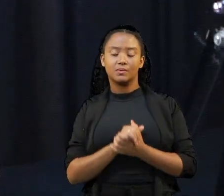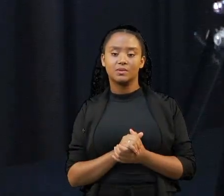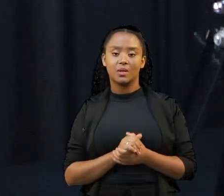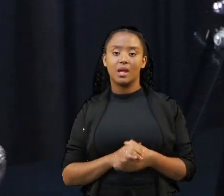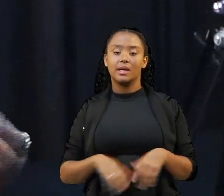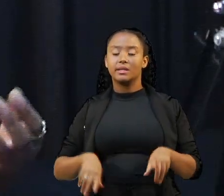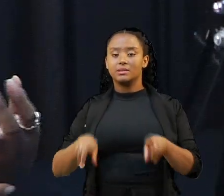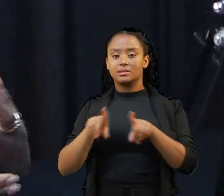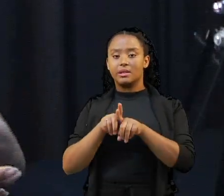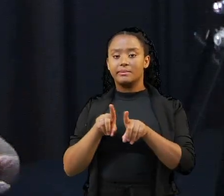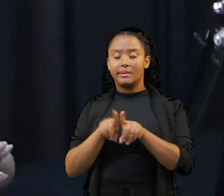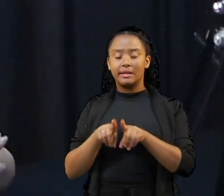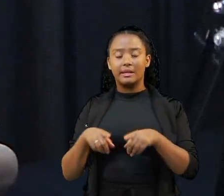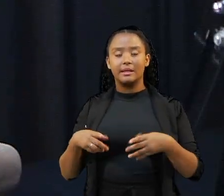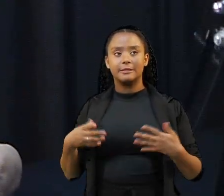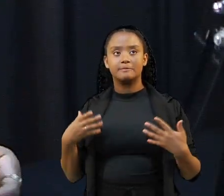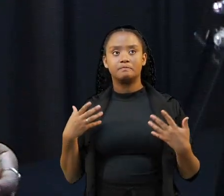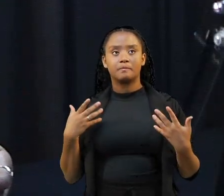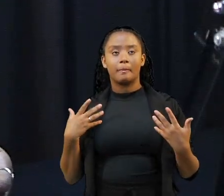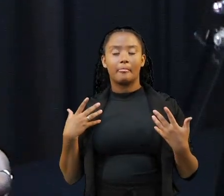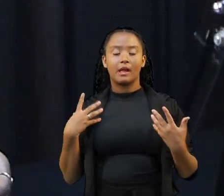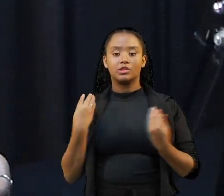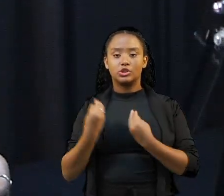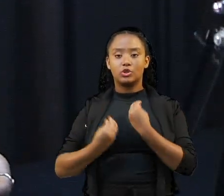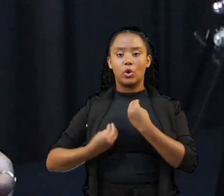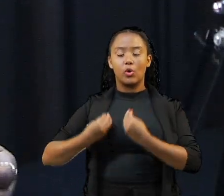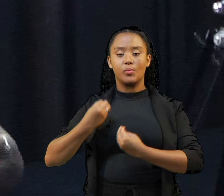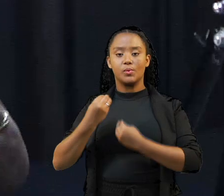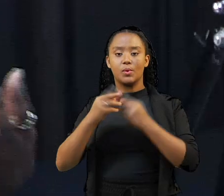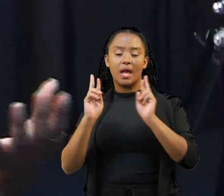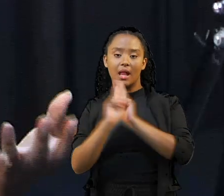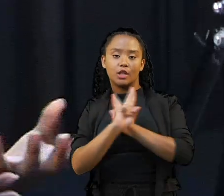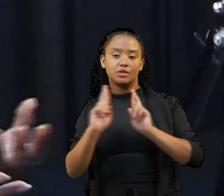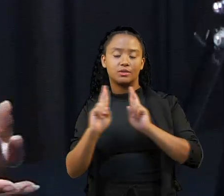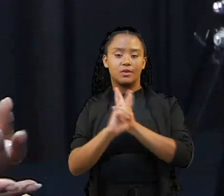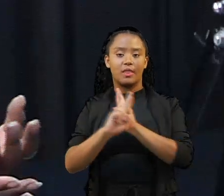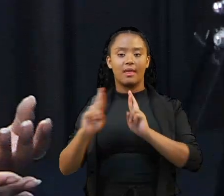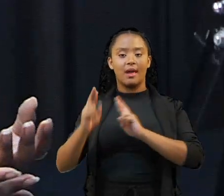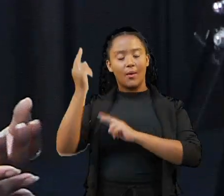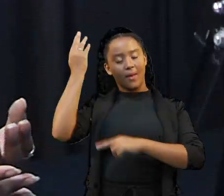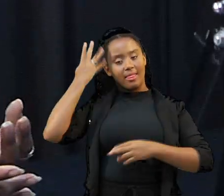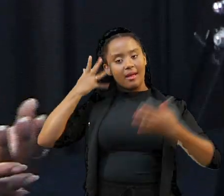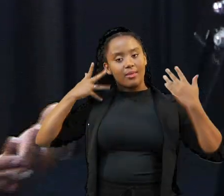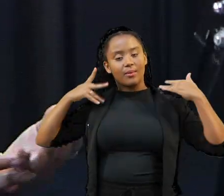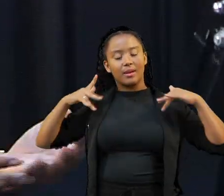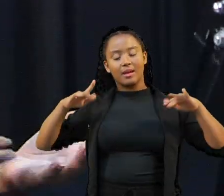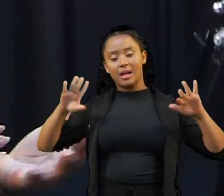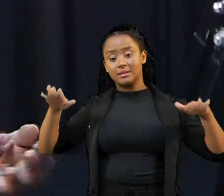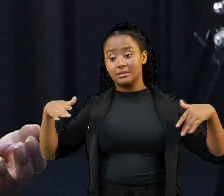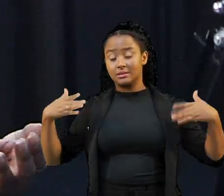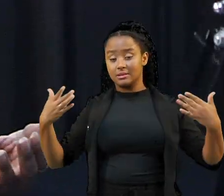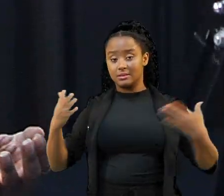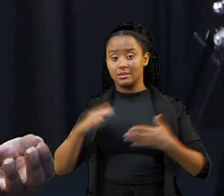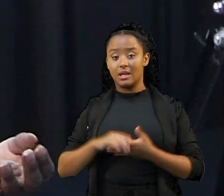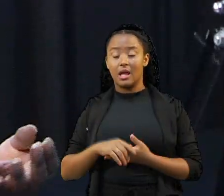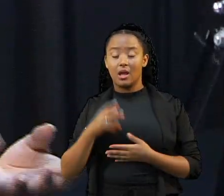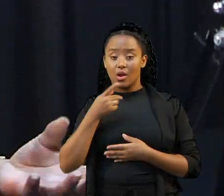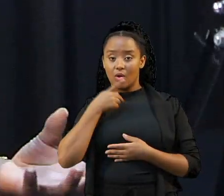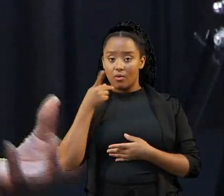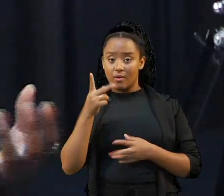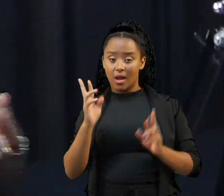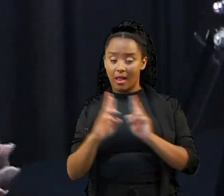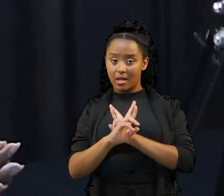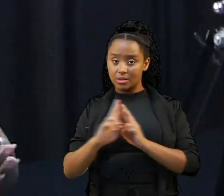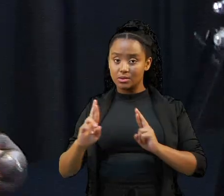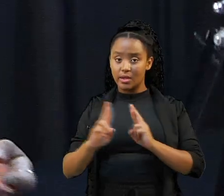de como se relacionar com a natureza. E, assim, falo